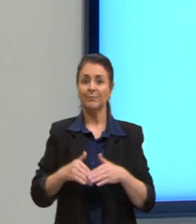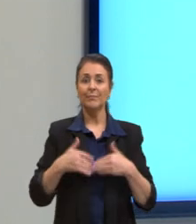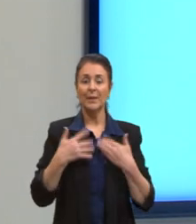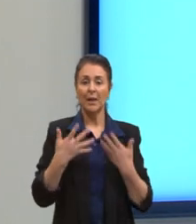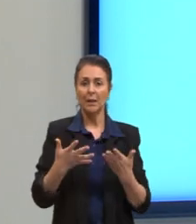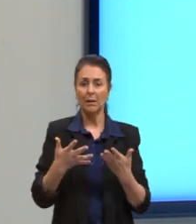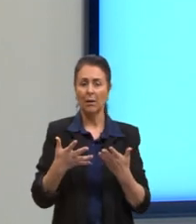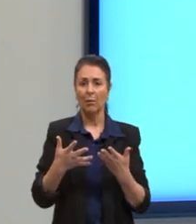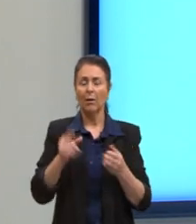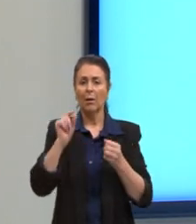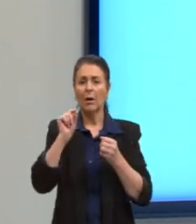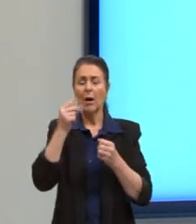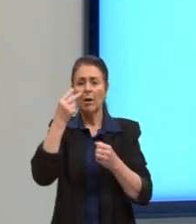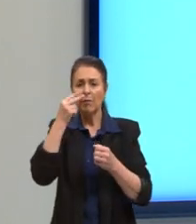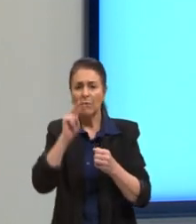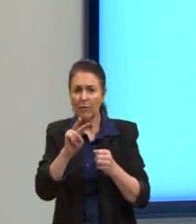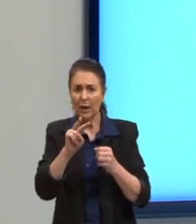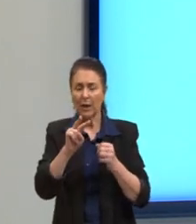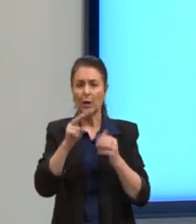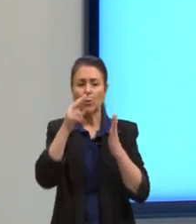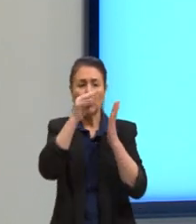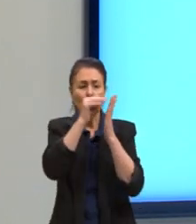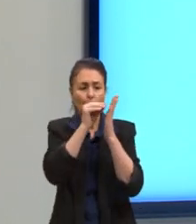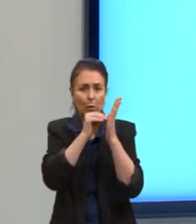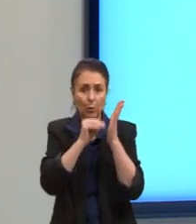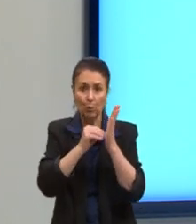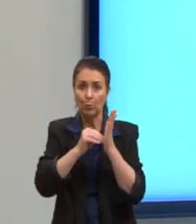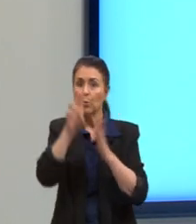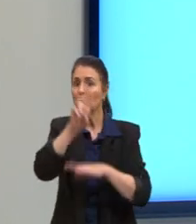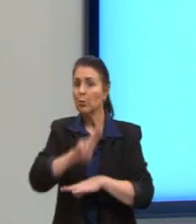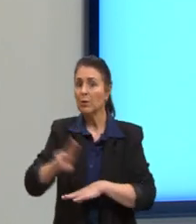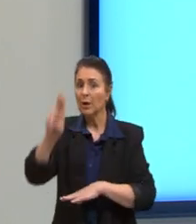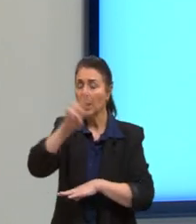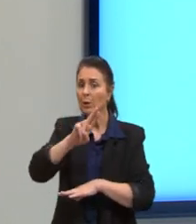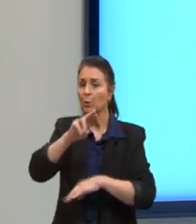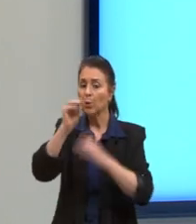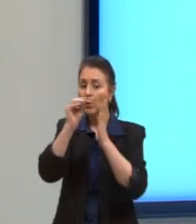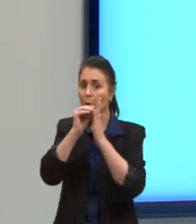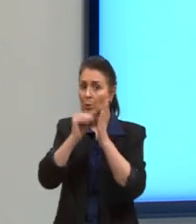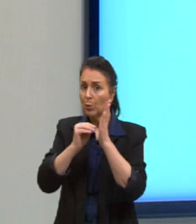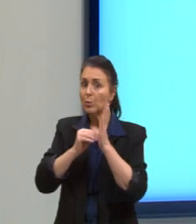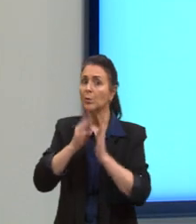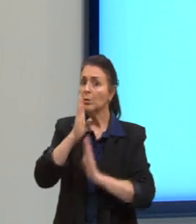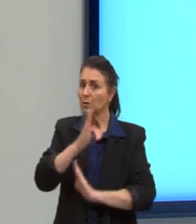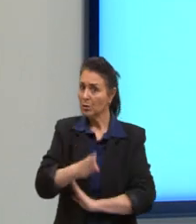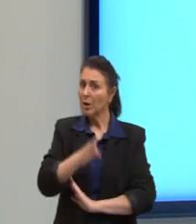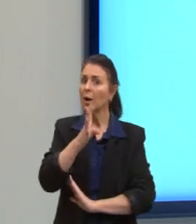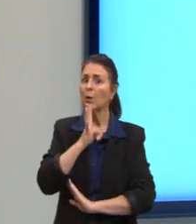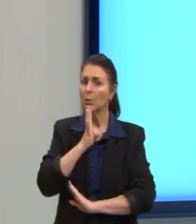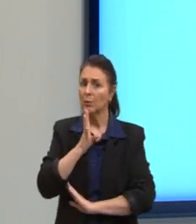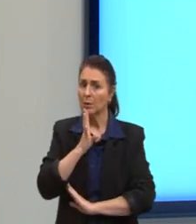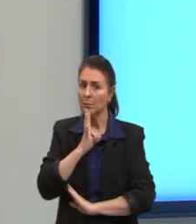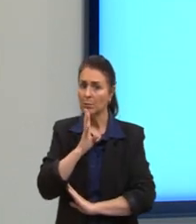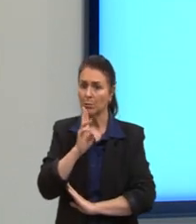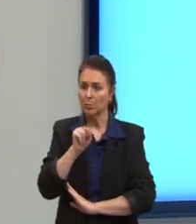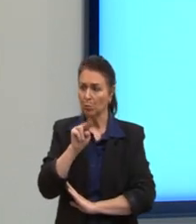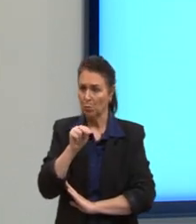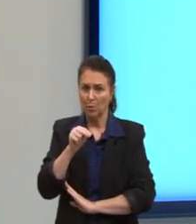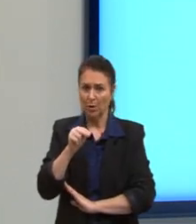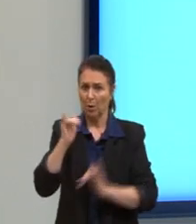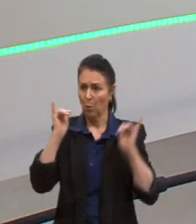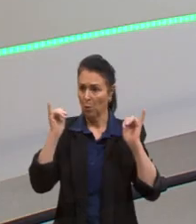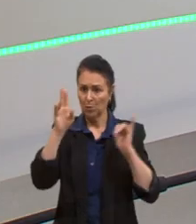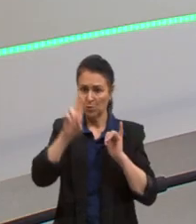fazer uma parte questão do conteúdo a ser lido com base nos conhecimentos prévios que se tem do assunto bom se eu nunca andei de ônibus